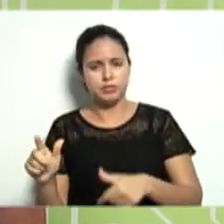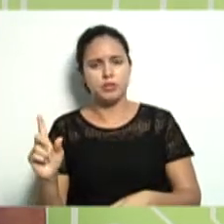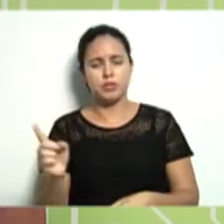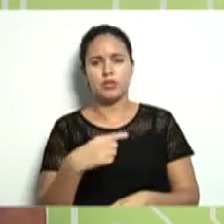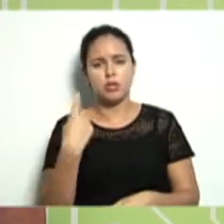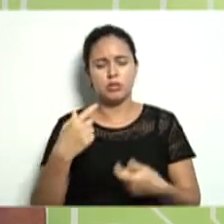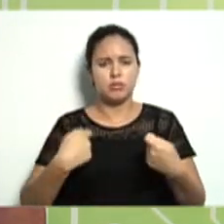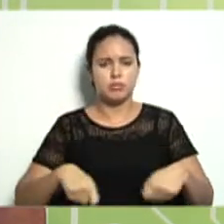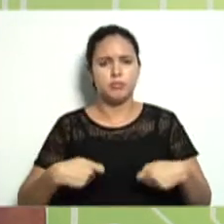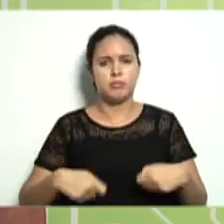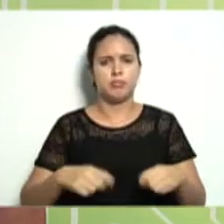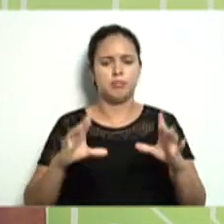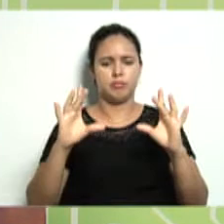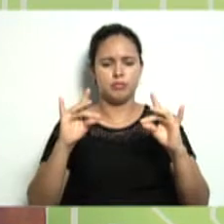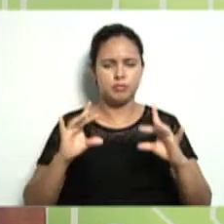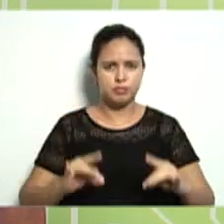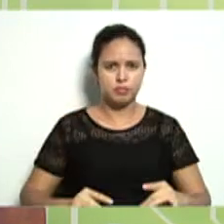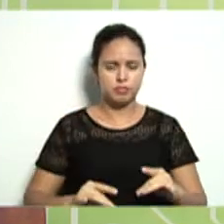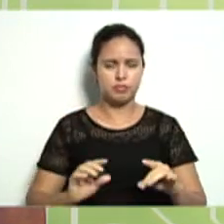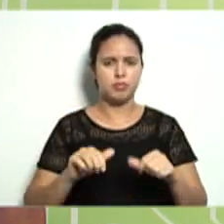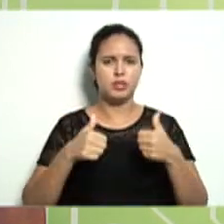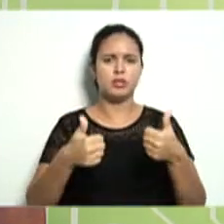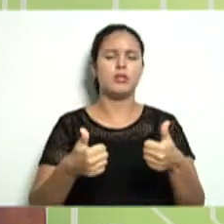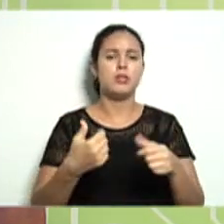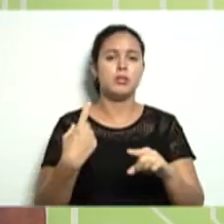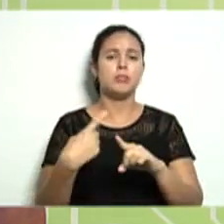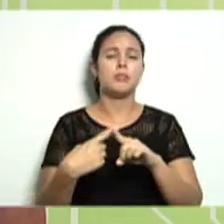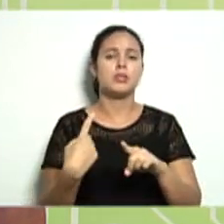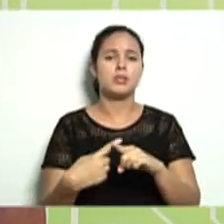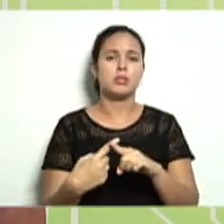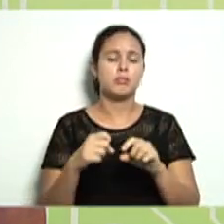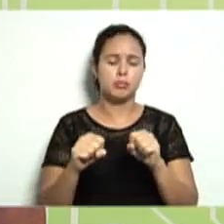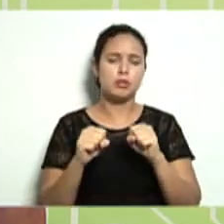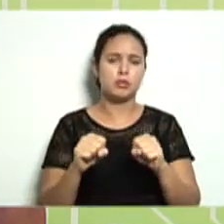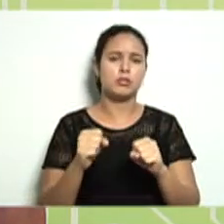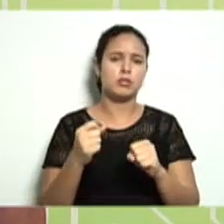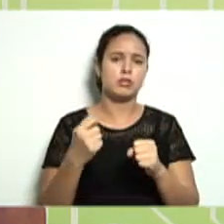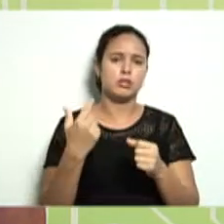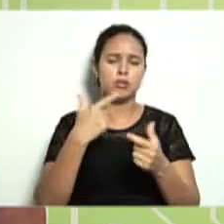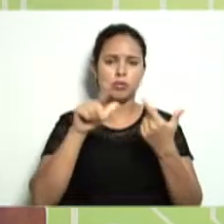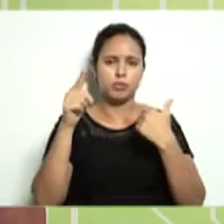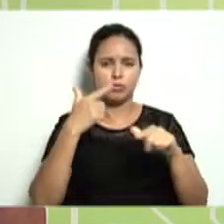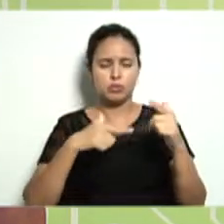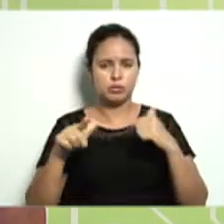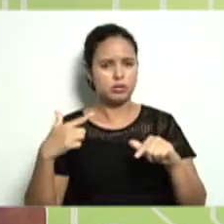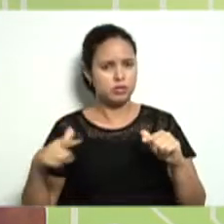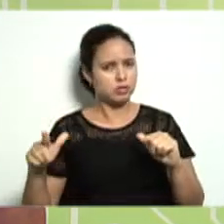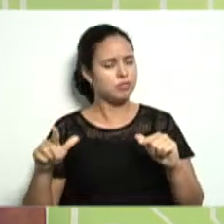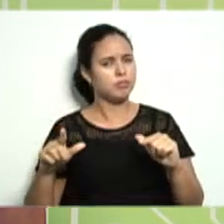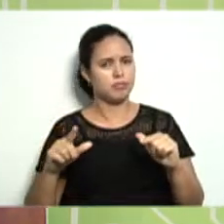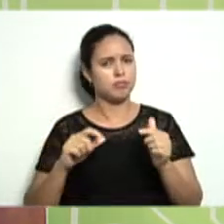um detalhamento melhor. E nós colocamos isso porque pode vir algumas questões um pouco mais